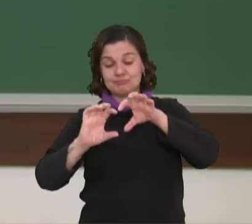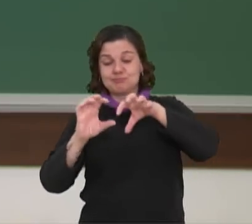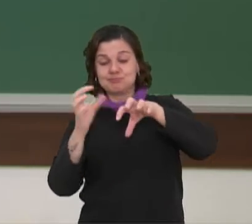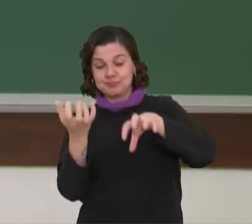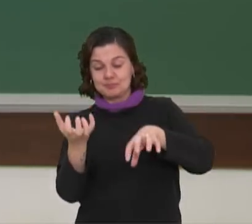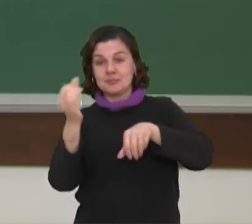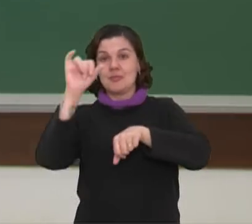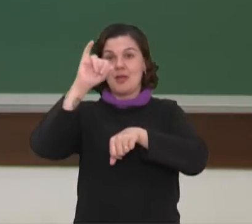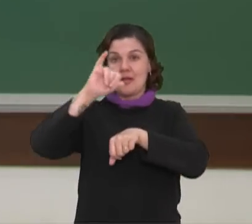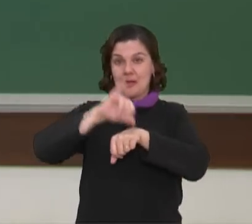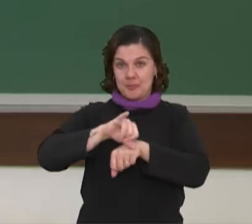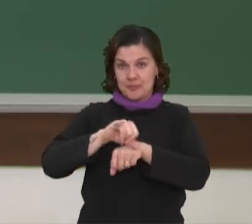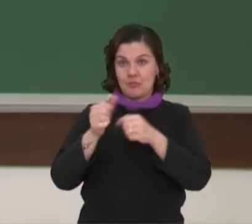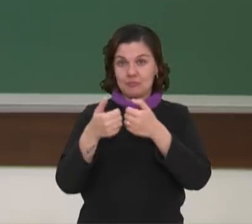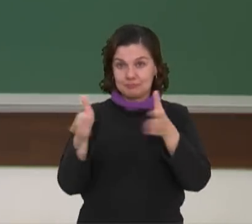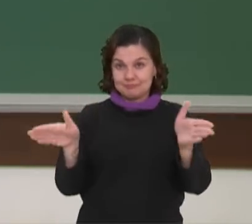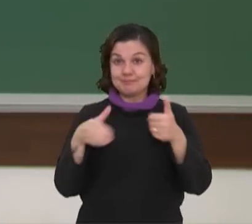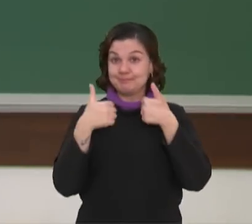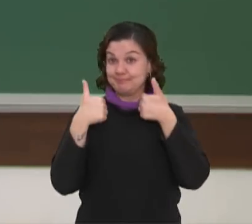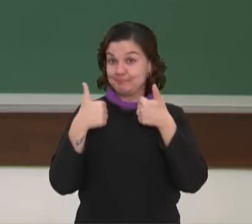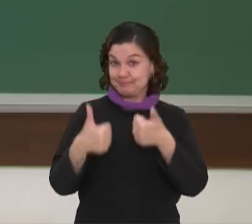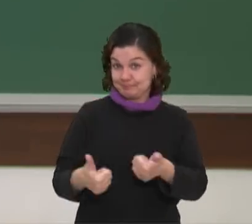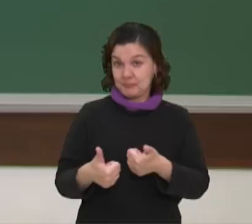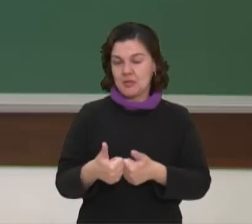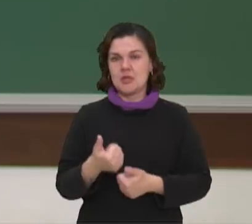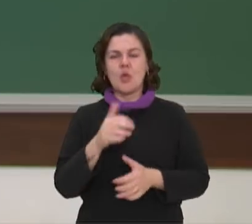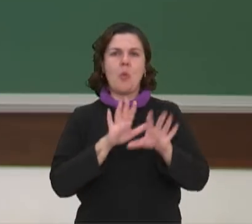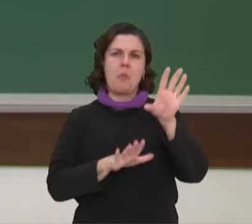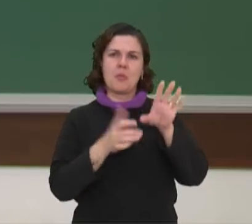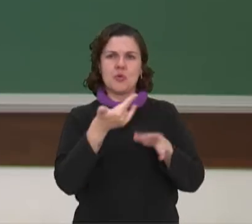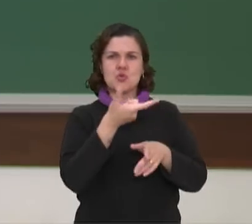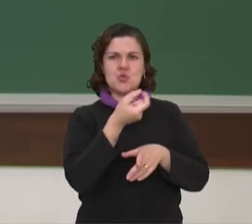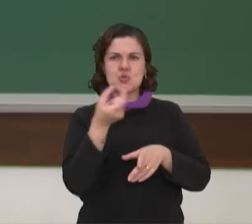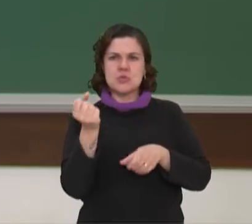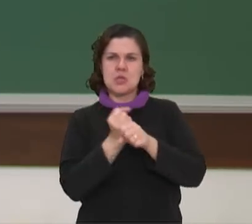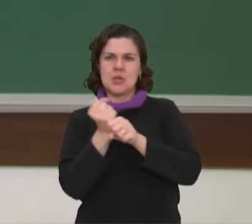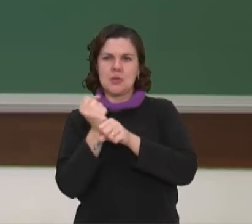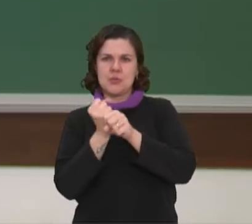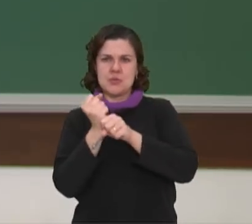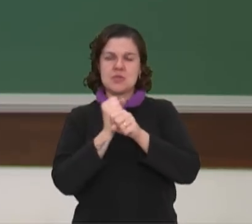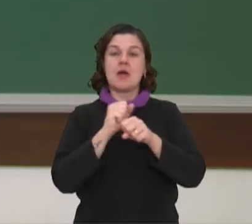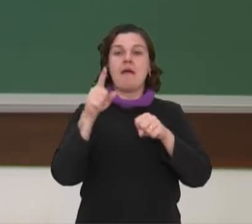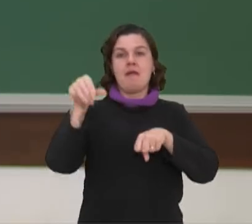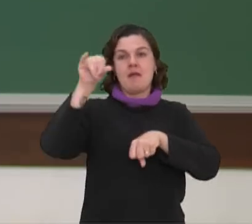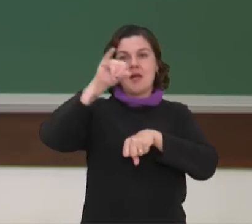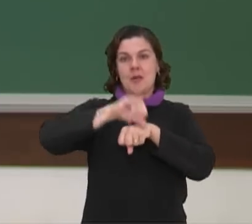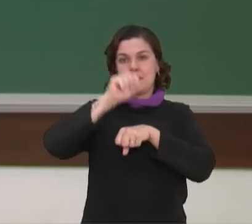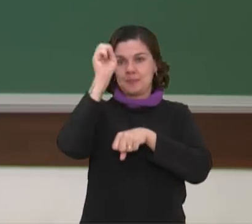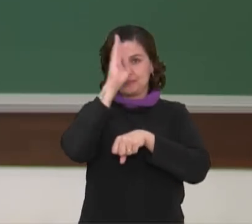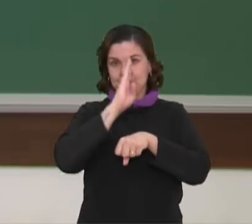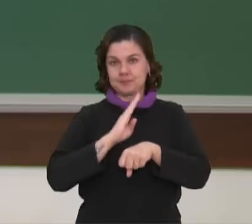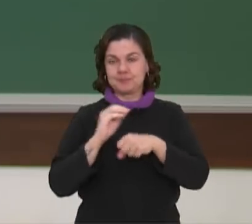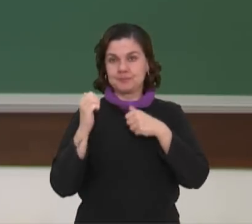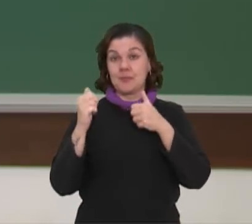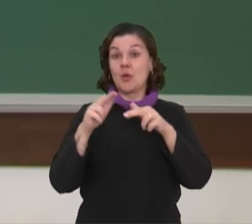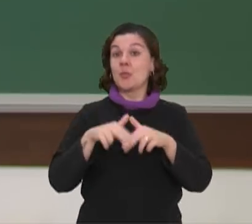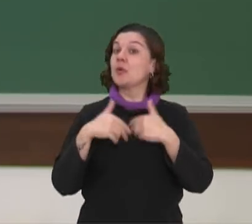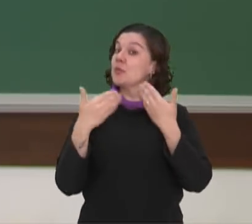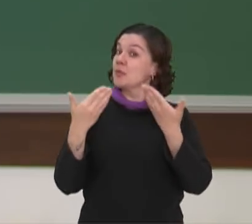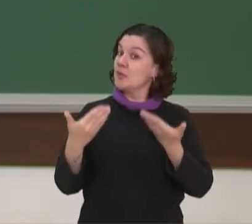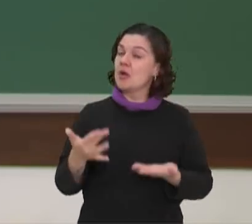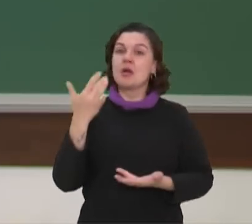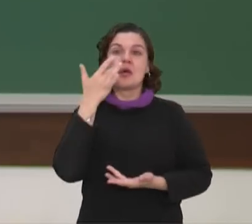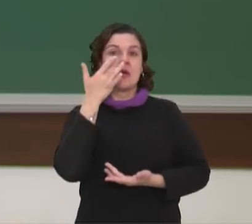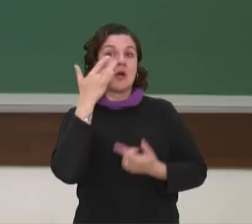a nossa capital, foi inaugurada. Então, Rio de Janeiro, por quase 200 anos, capital do Brasil. Por causa do ouro,